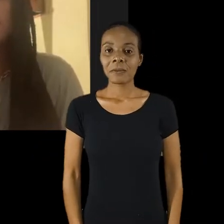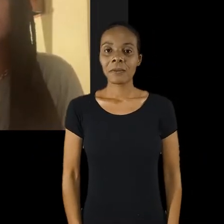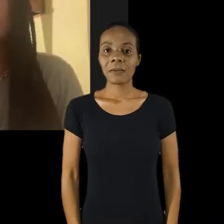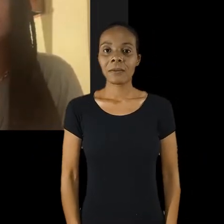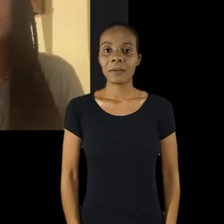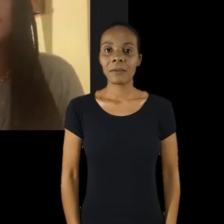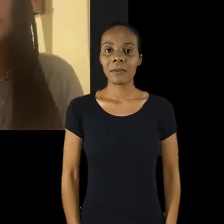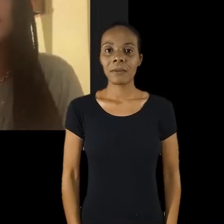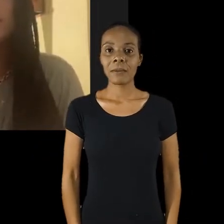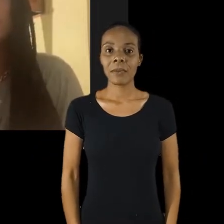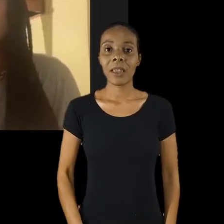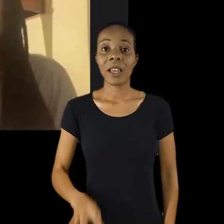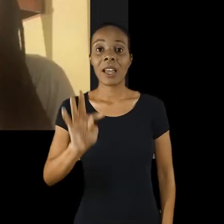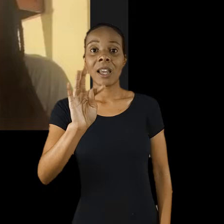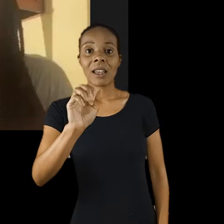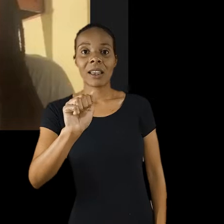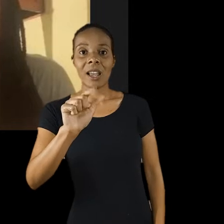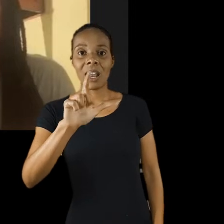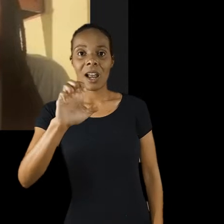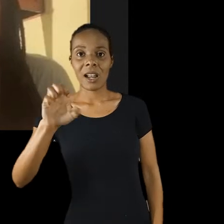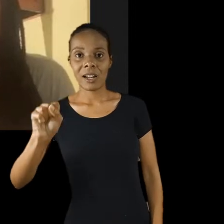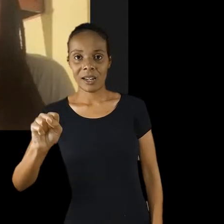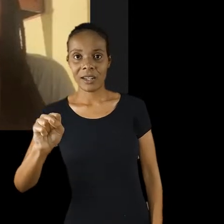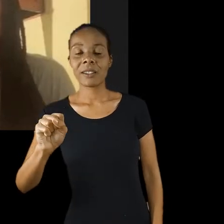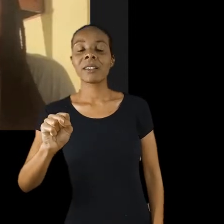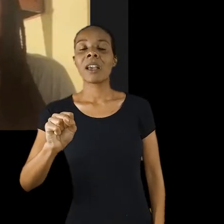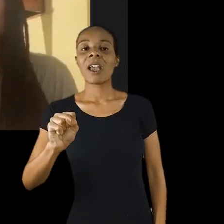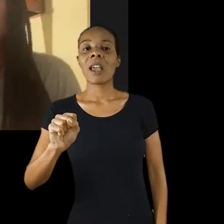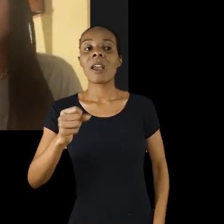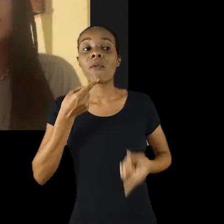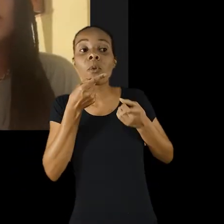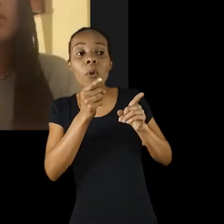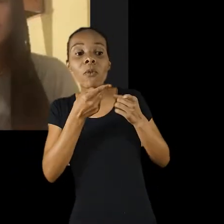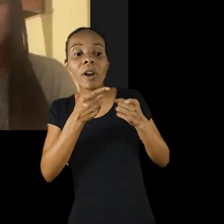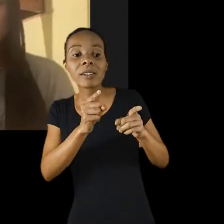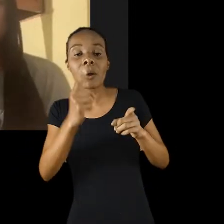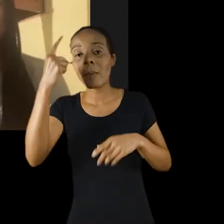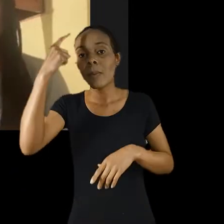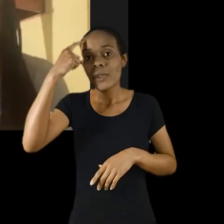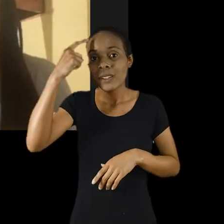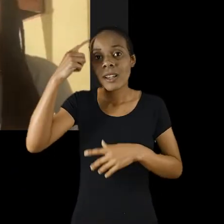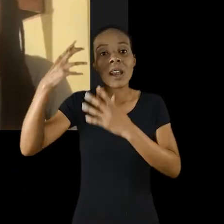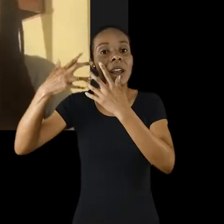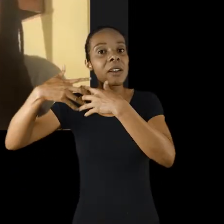O Thales acabou de lançar uma provocação que é pensar sobre afetos, assim, como que a gente consegue,